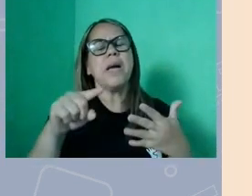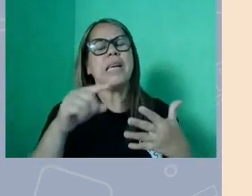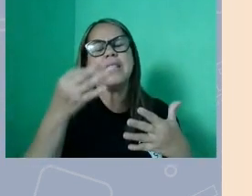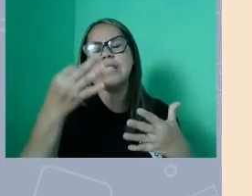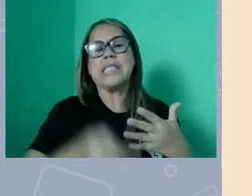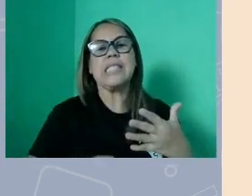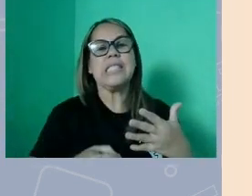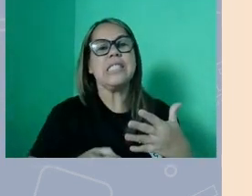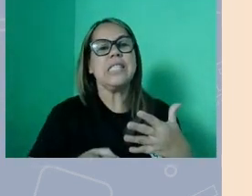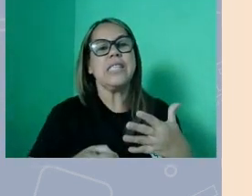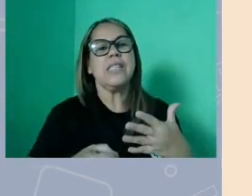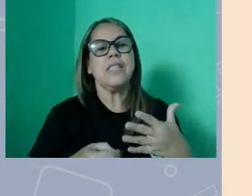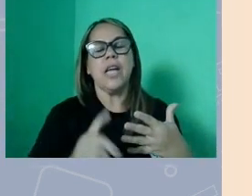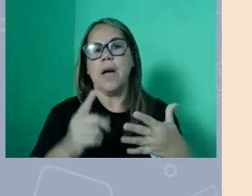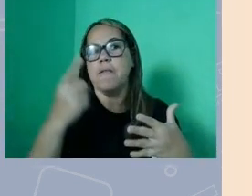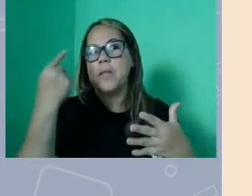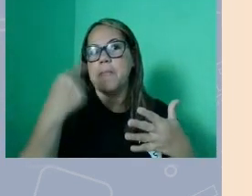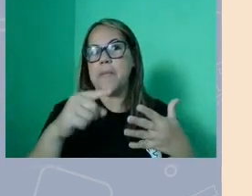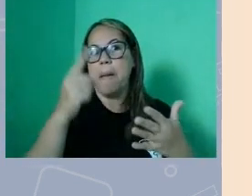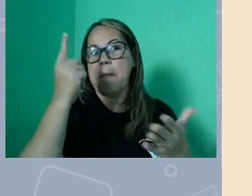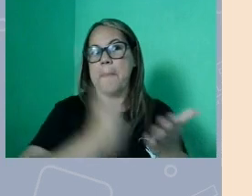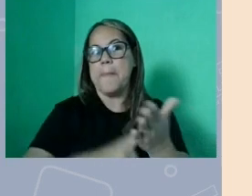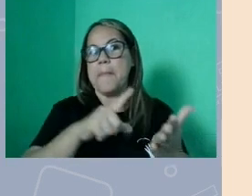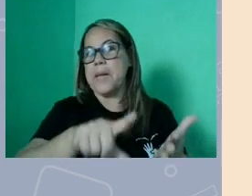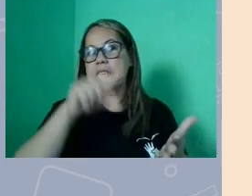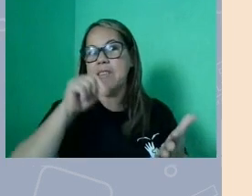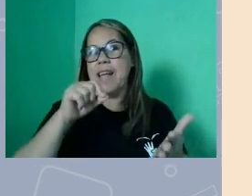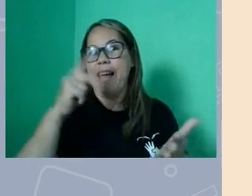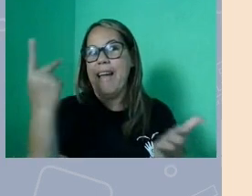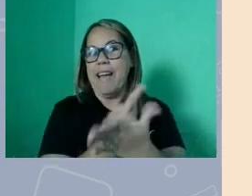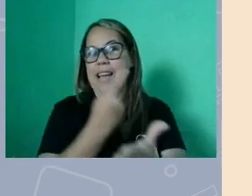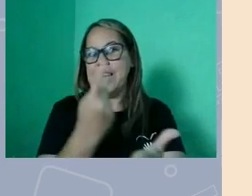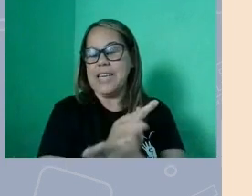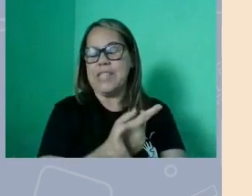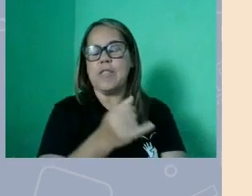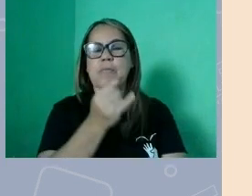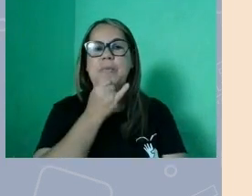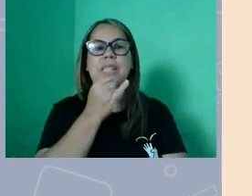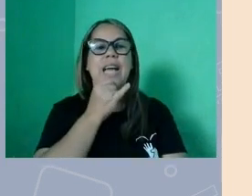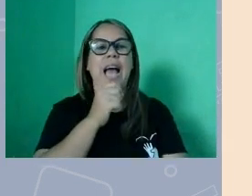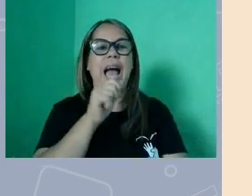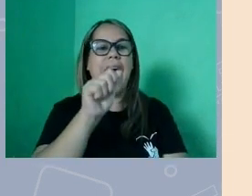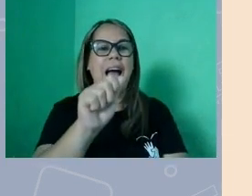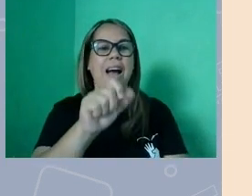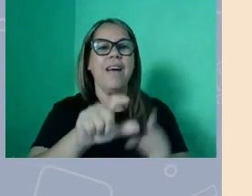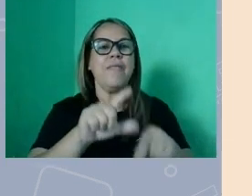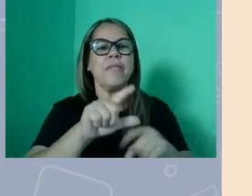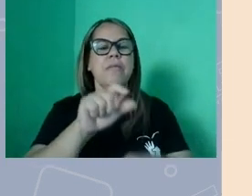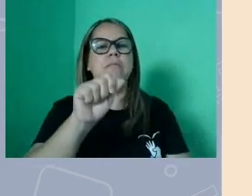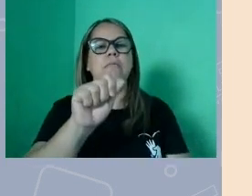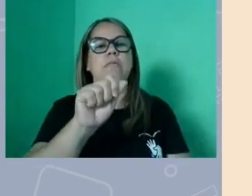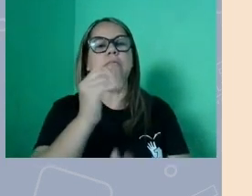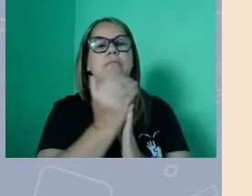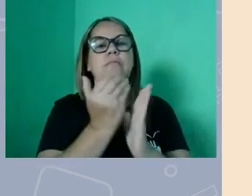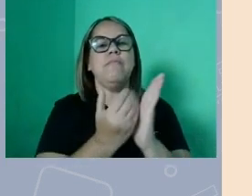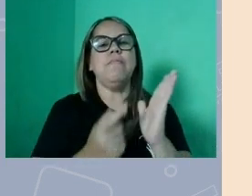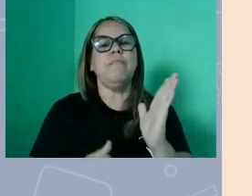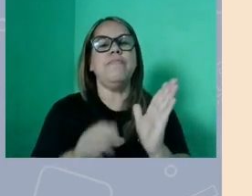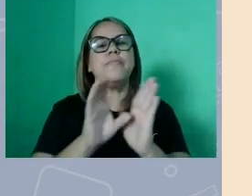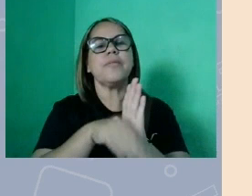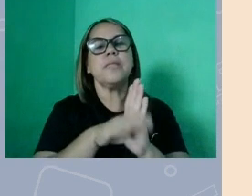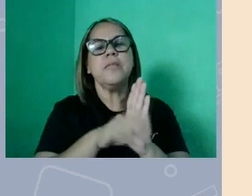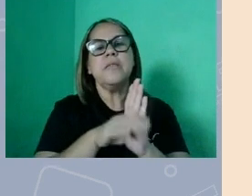aí incorreta tá então na letra A é dito a classe social é um conceito